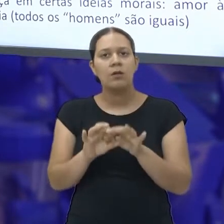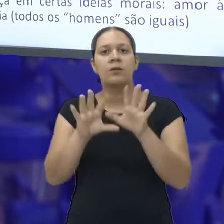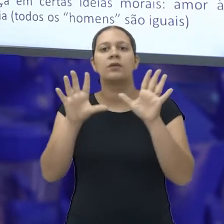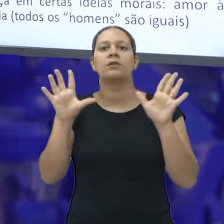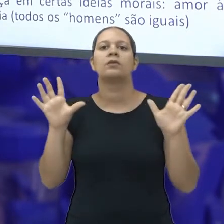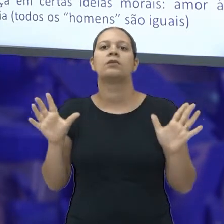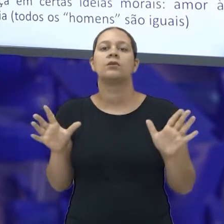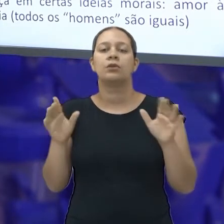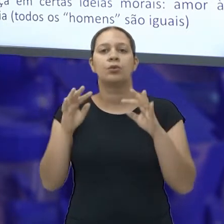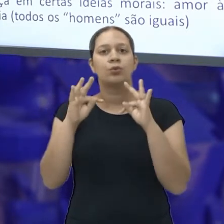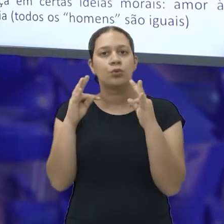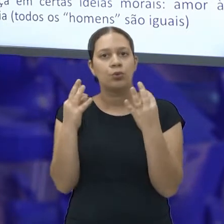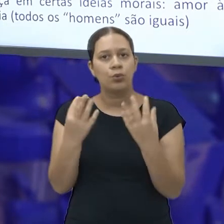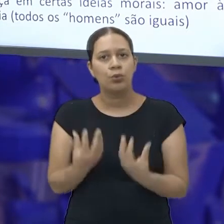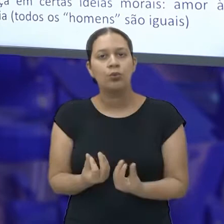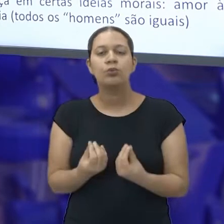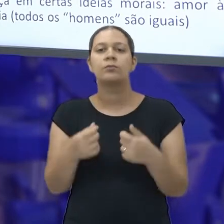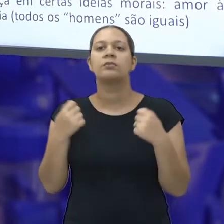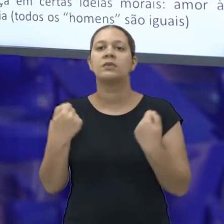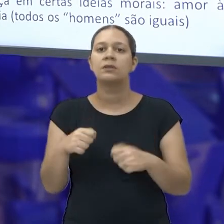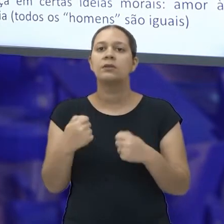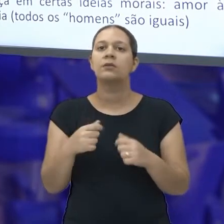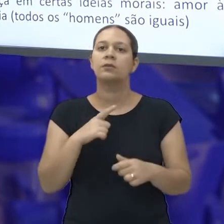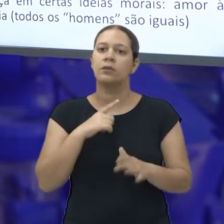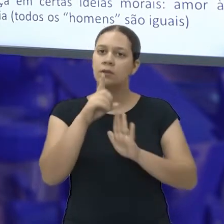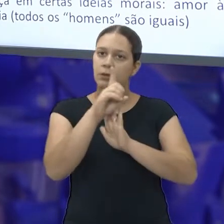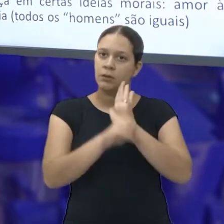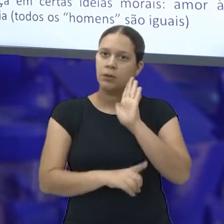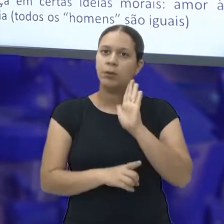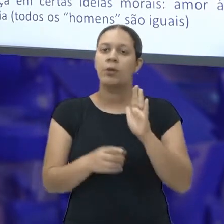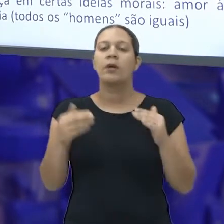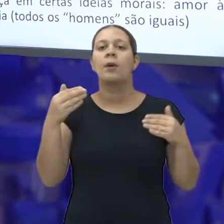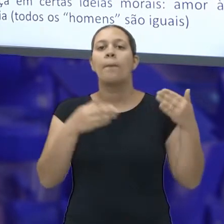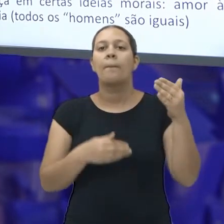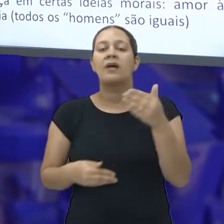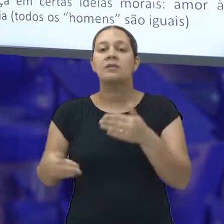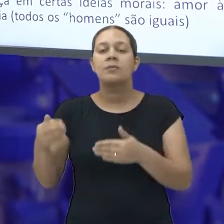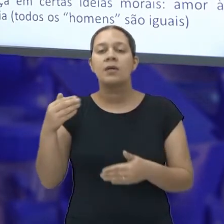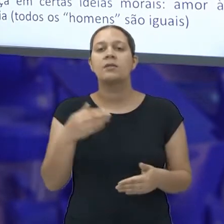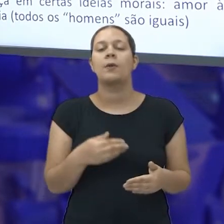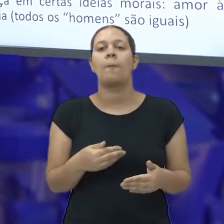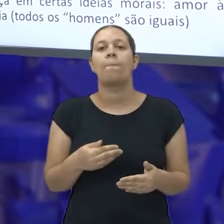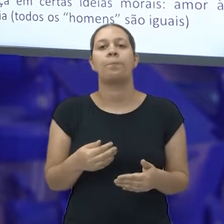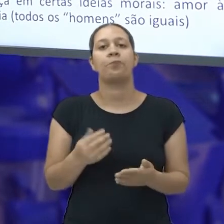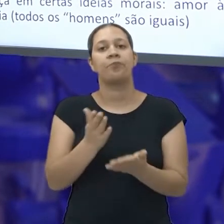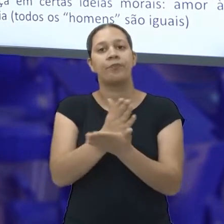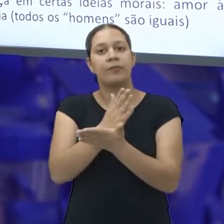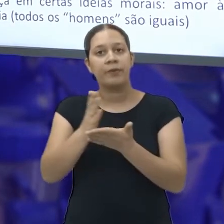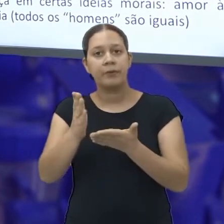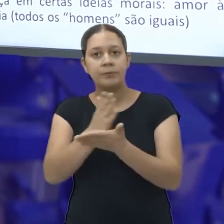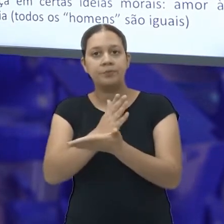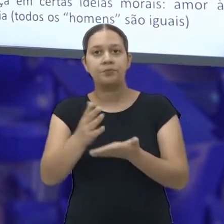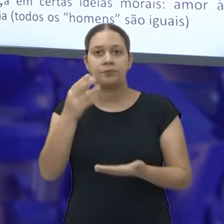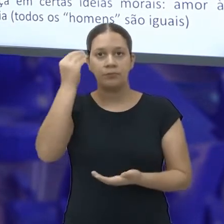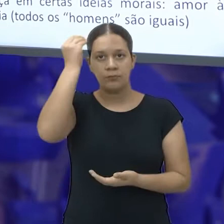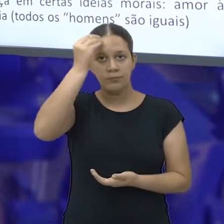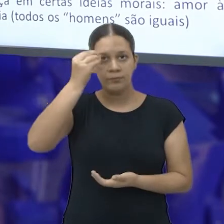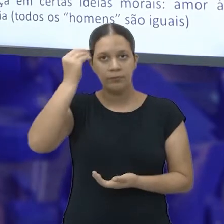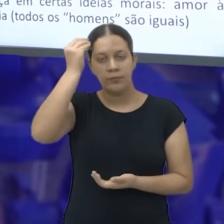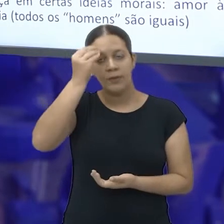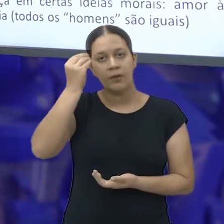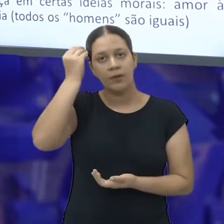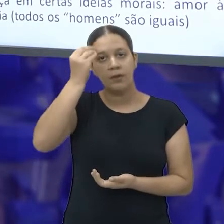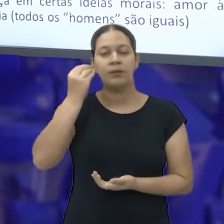portanto, todo mundo deveria ter direito de participação. Isso fez com que algumas experiências